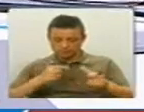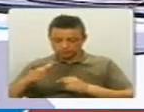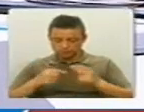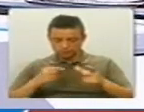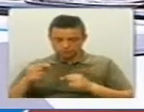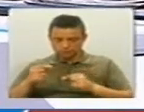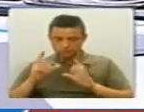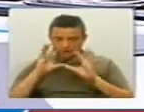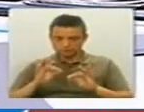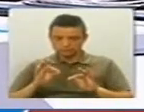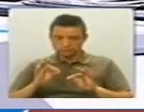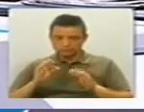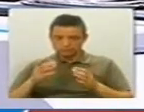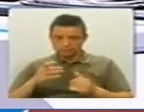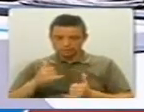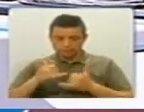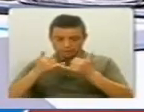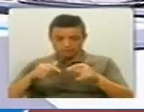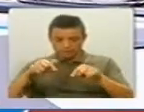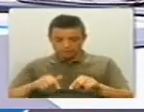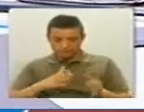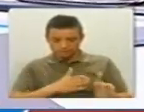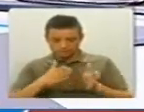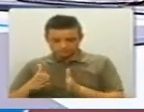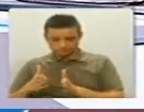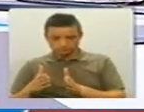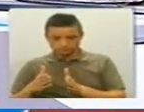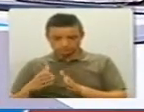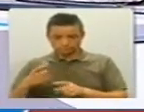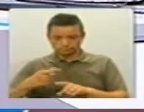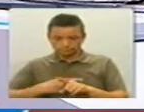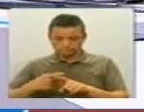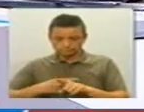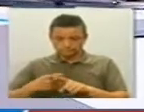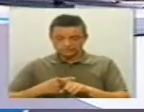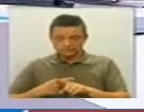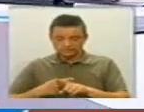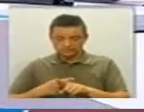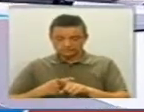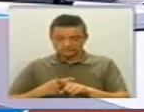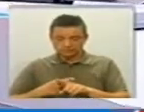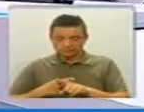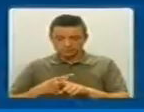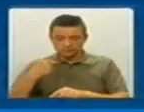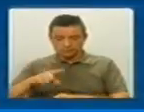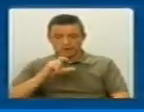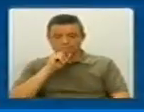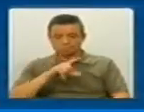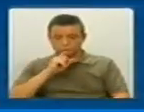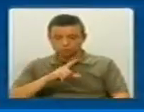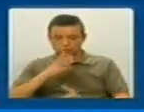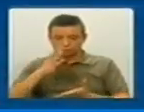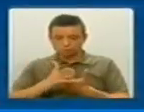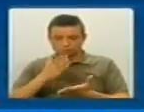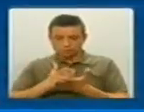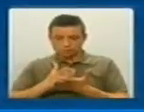grande dimensão. E, portanto, este é um dos resultados bastante interessantes que, sobretudo, é possível apenas